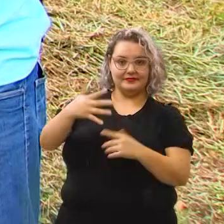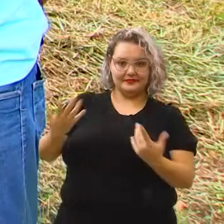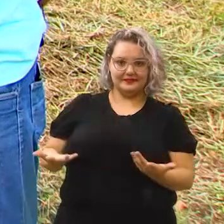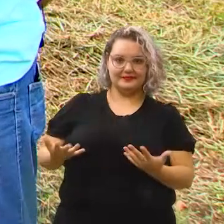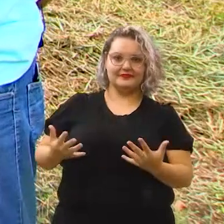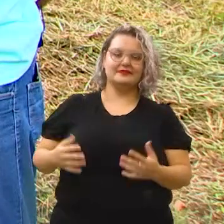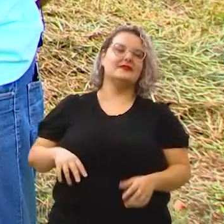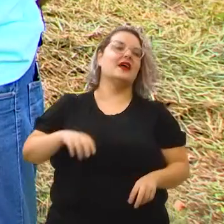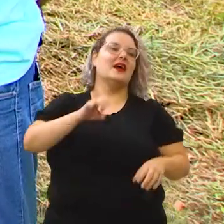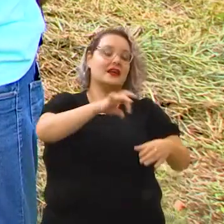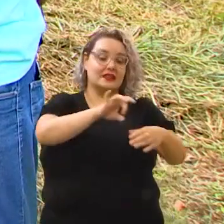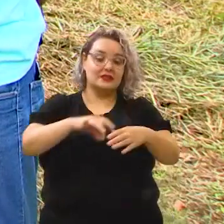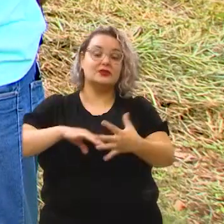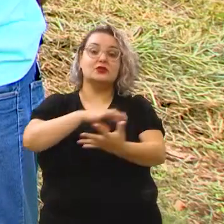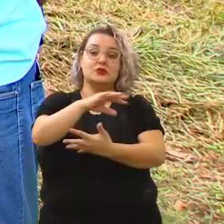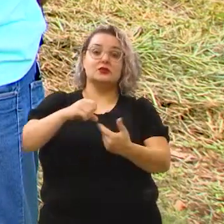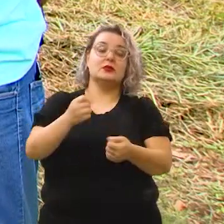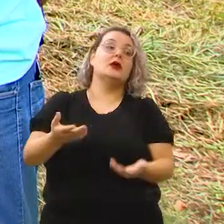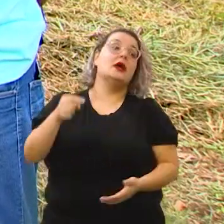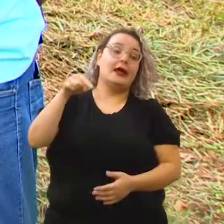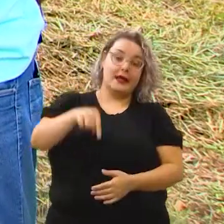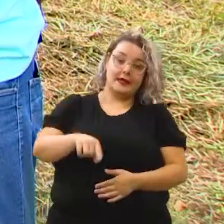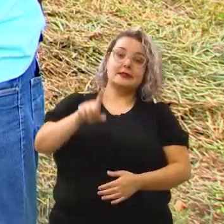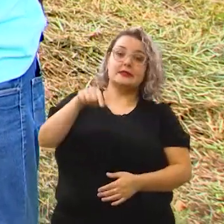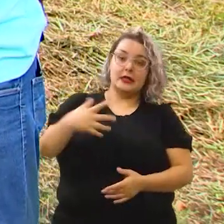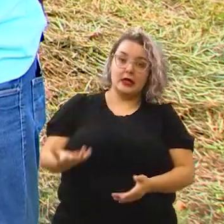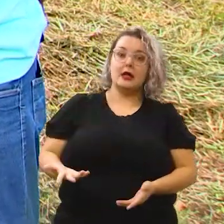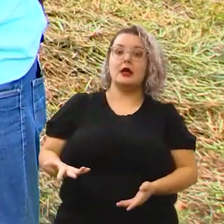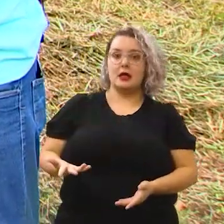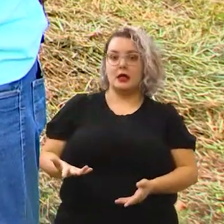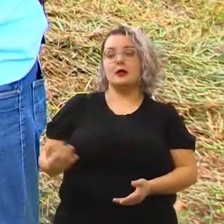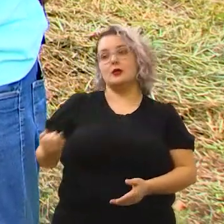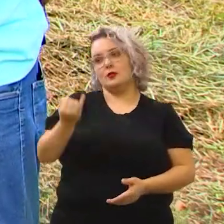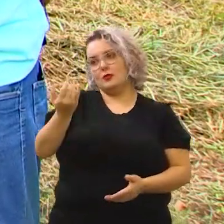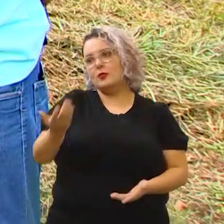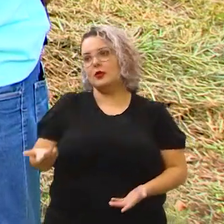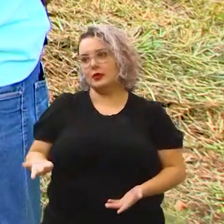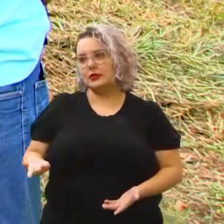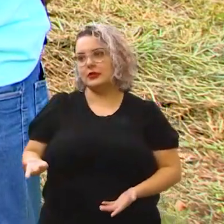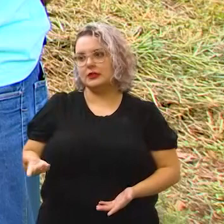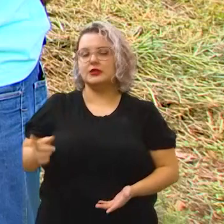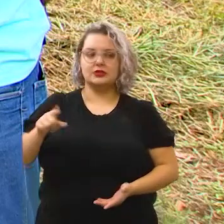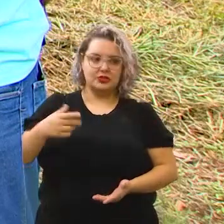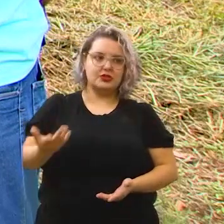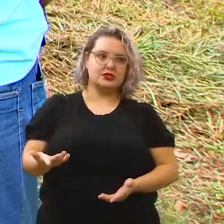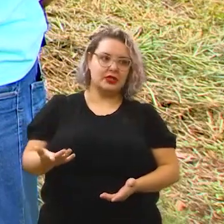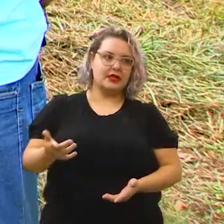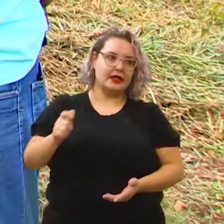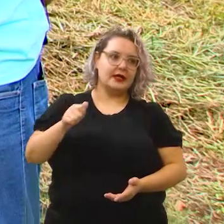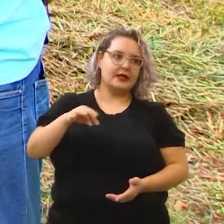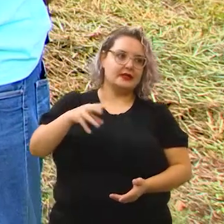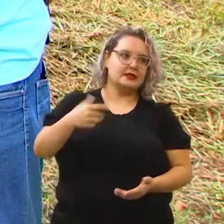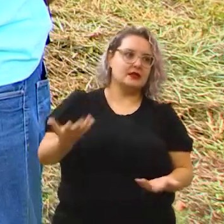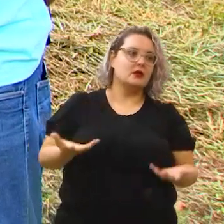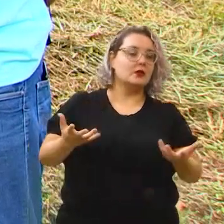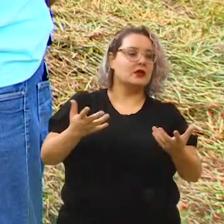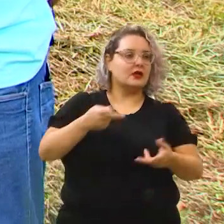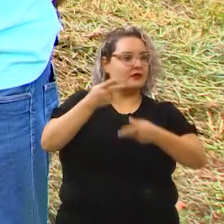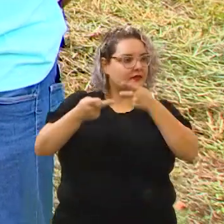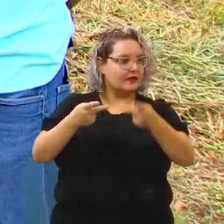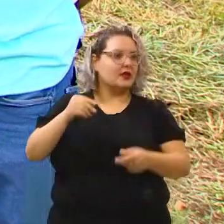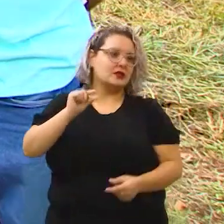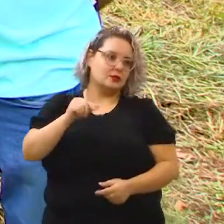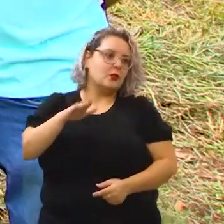agricultura sustentável aí. Bom, essa é certamente uma questão super importante, né, Gastão? Gostaria que você falasse um pouco mais sobre